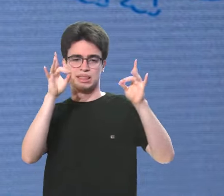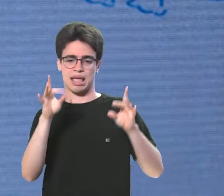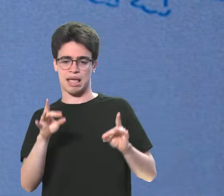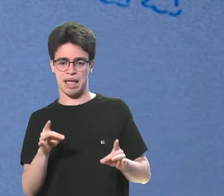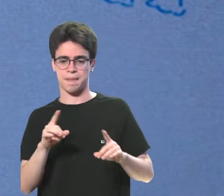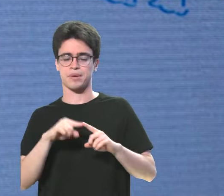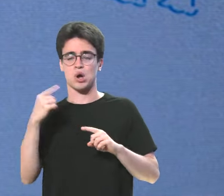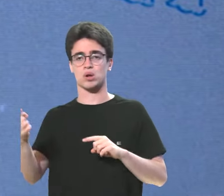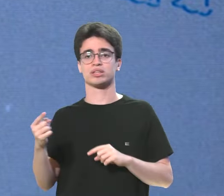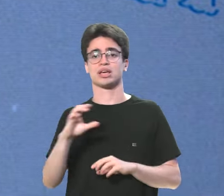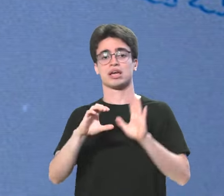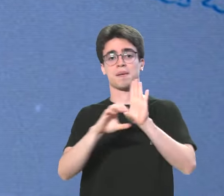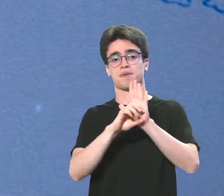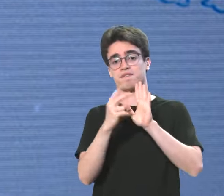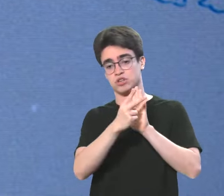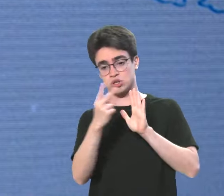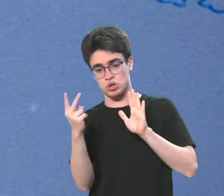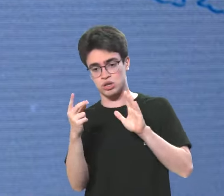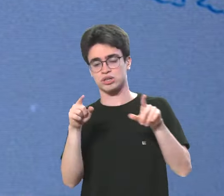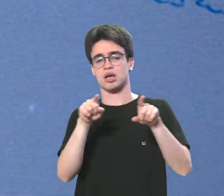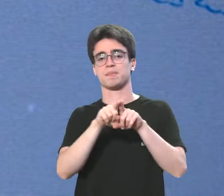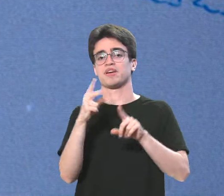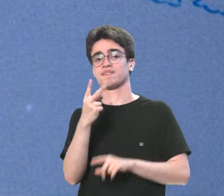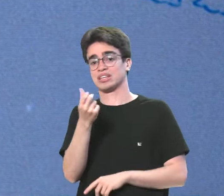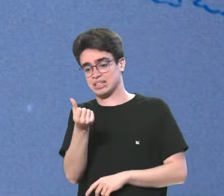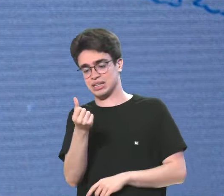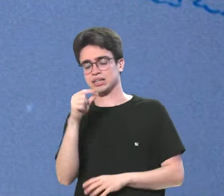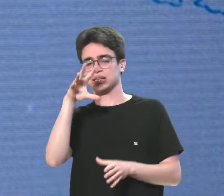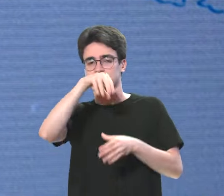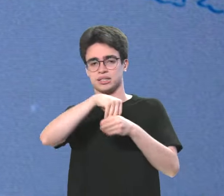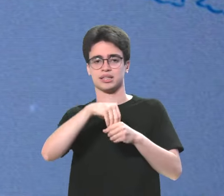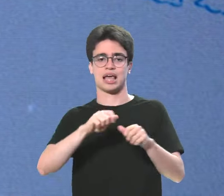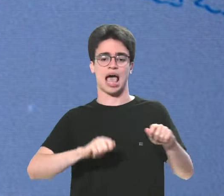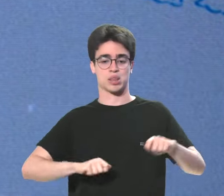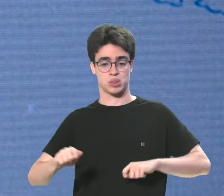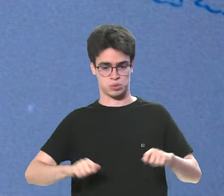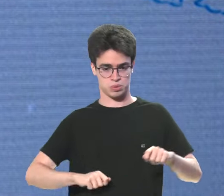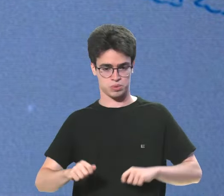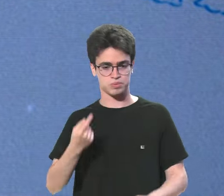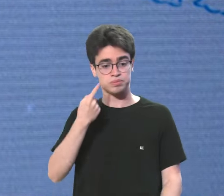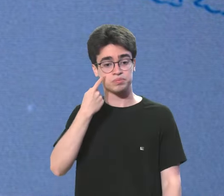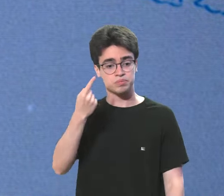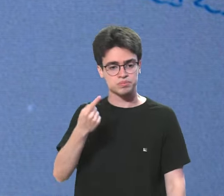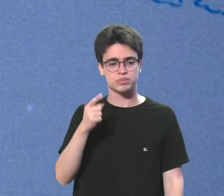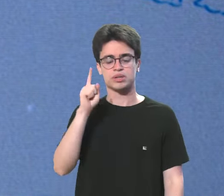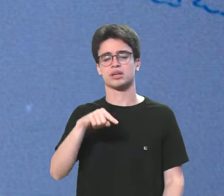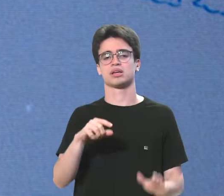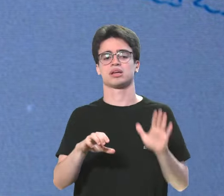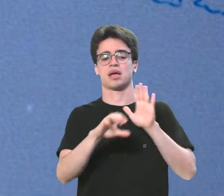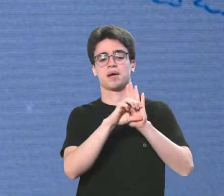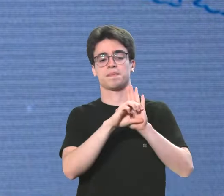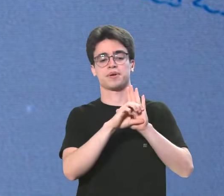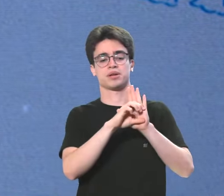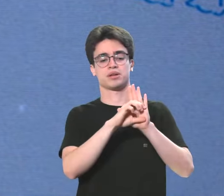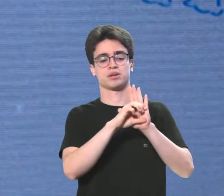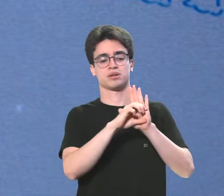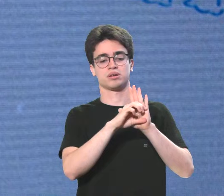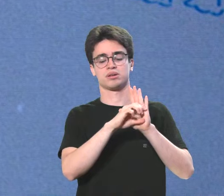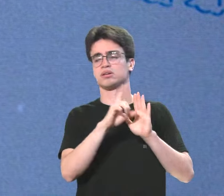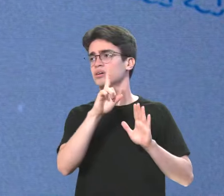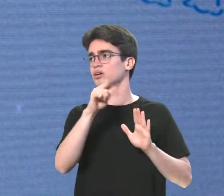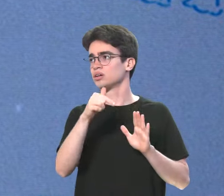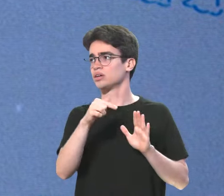estão no Capítulo 22 e Capítulo 26 do livro de Atos também Então olha o vers Versículo 17 do Capítulo 26